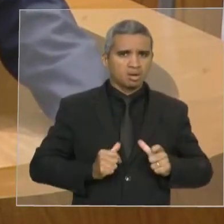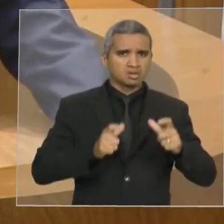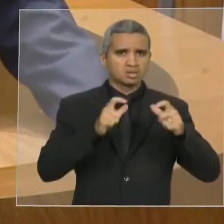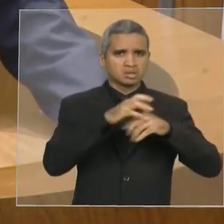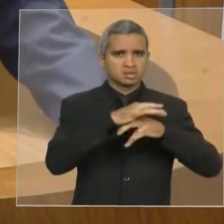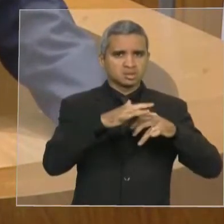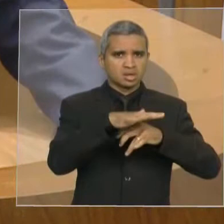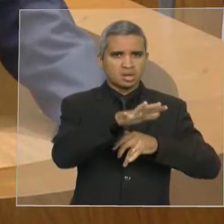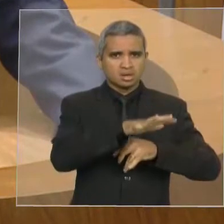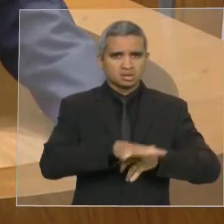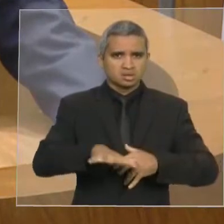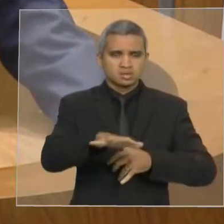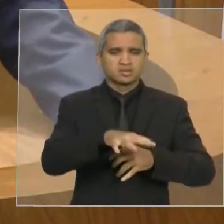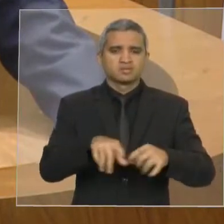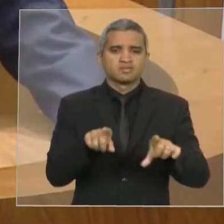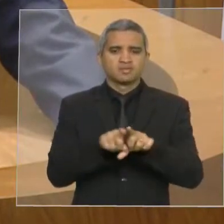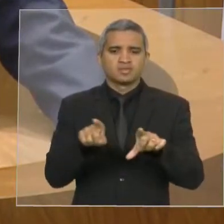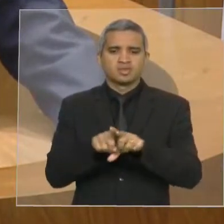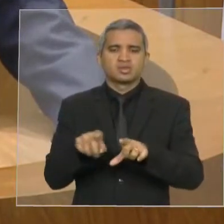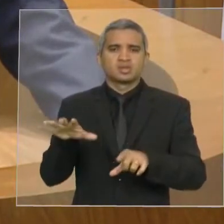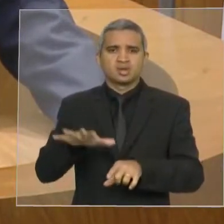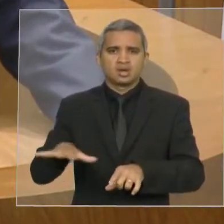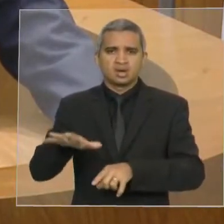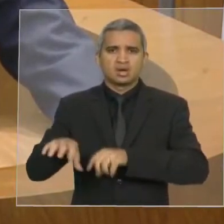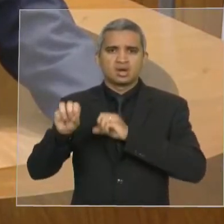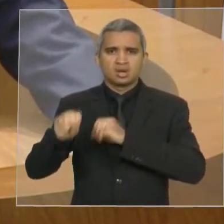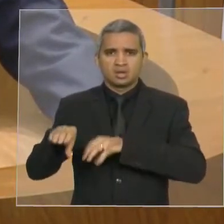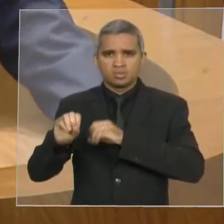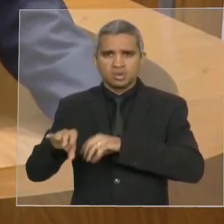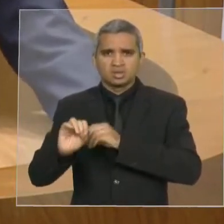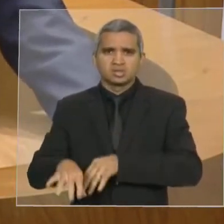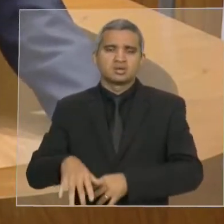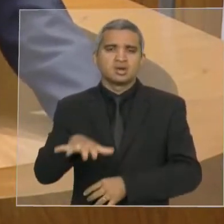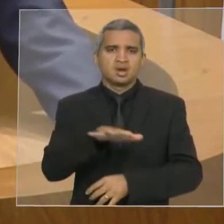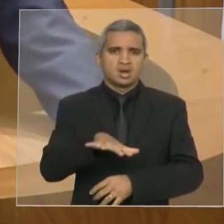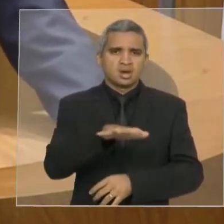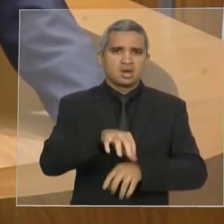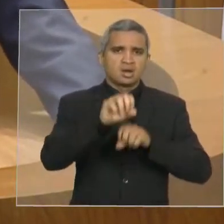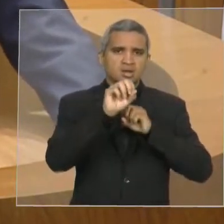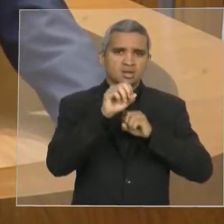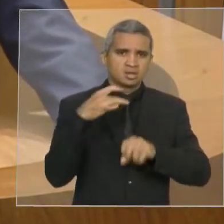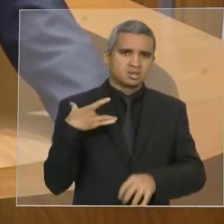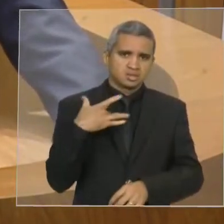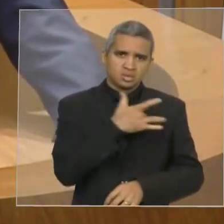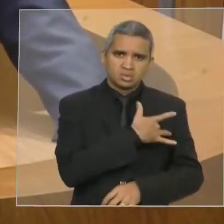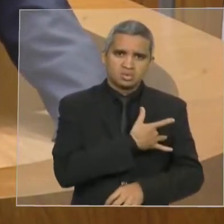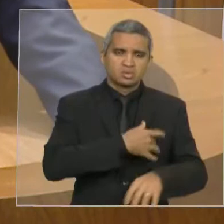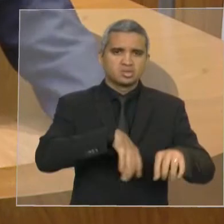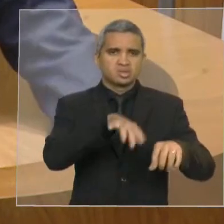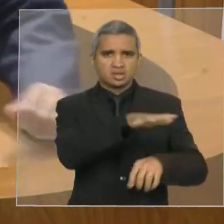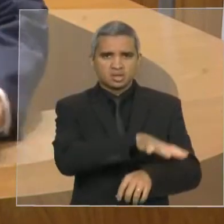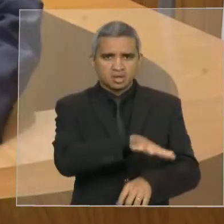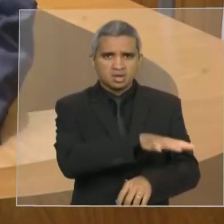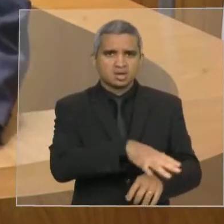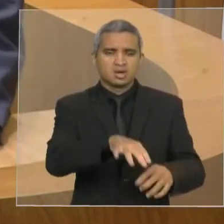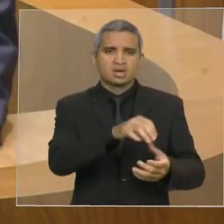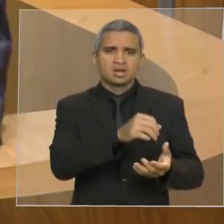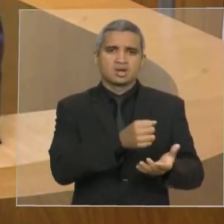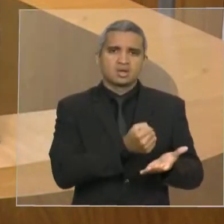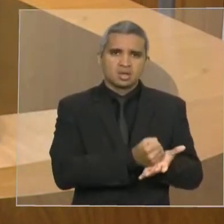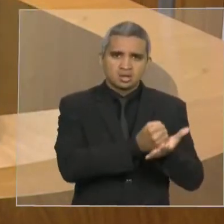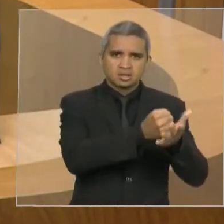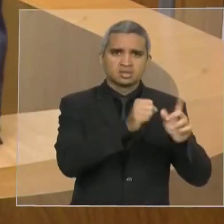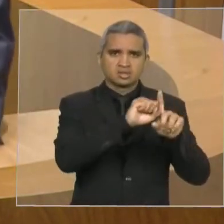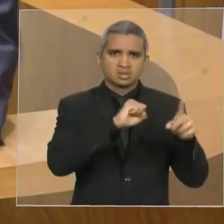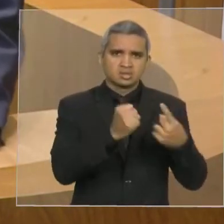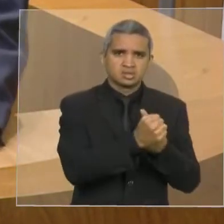prestação de serviços na área da saúde, da educação, da assistência social, do esporte e do lazer adequadamente para aquela população.